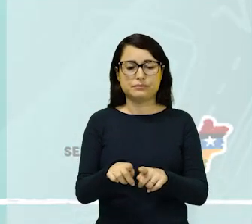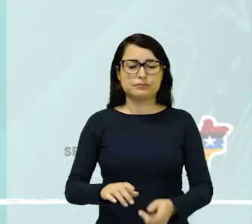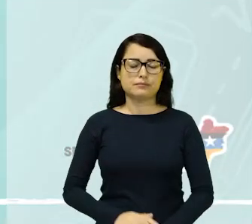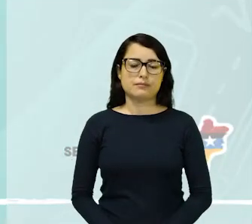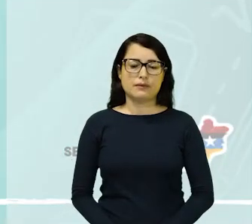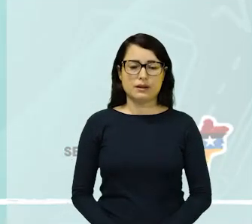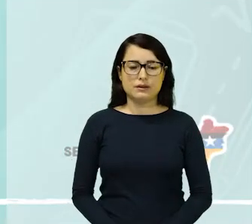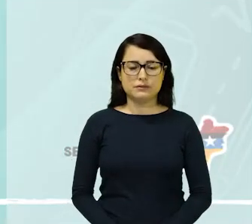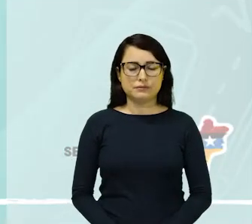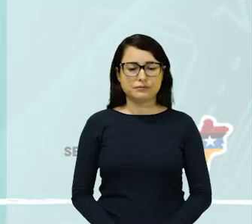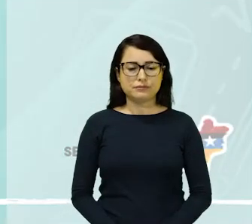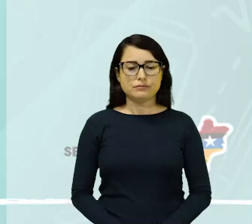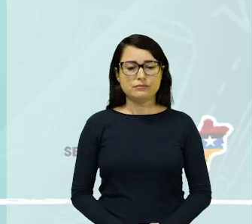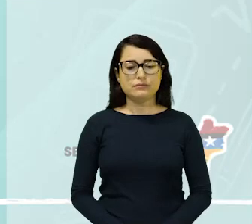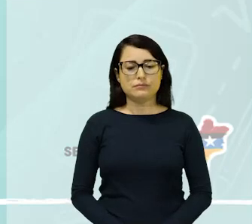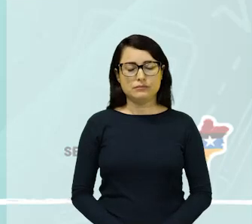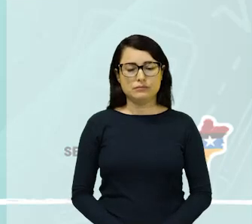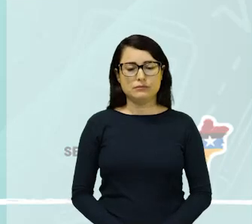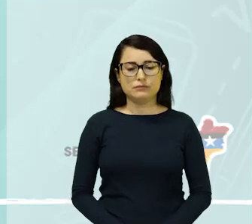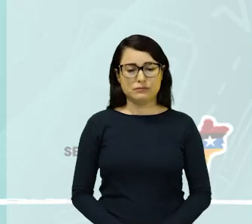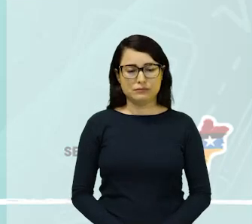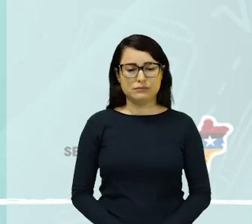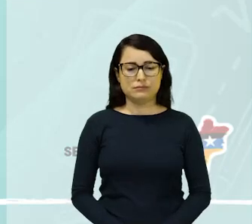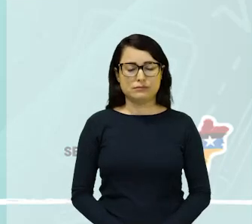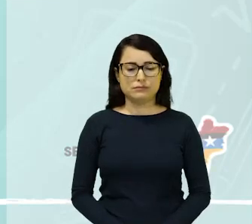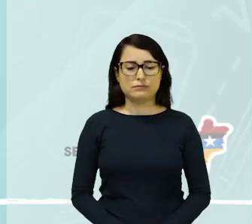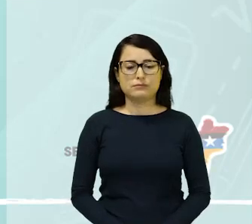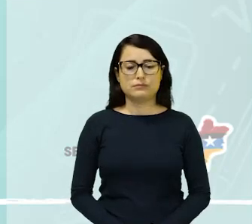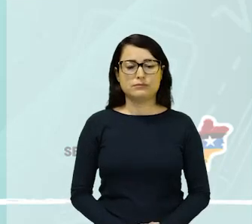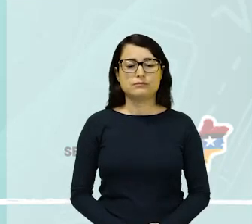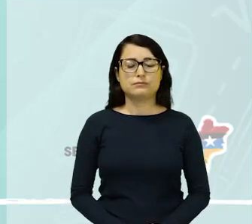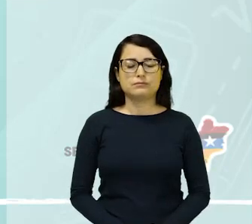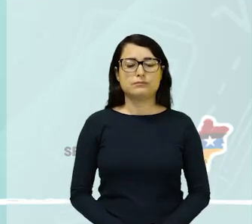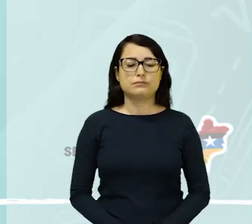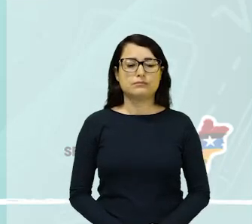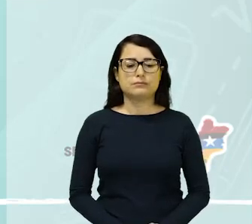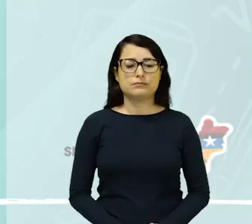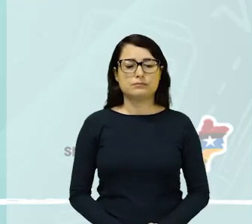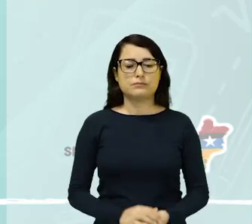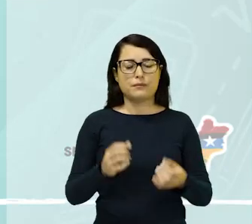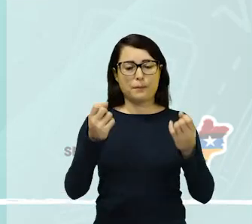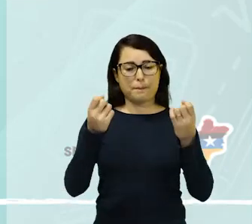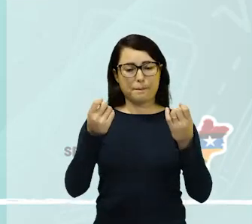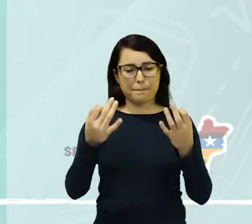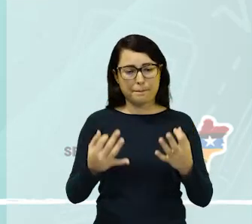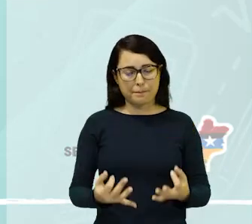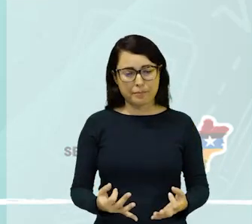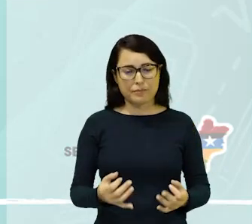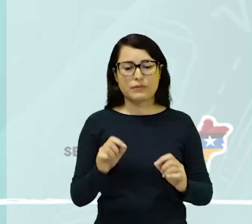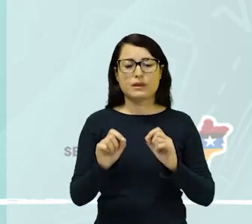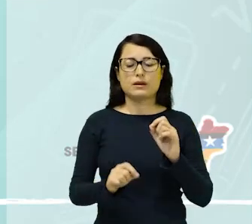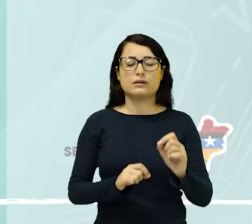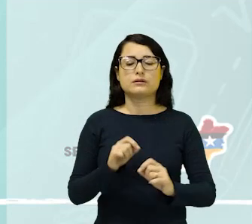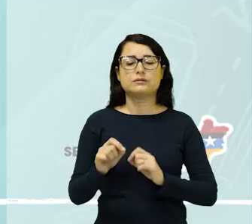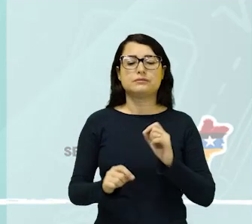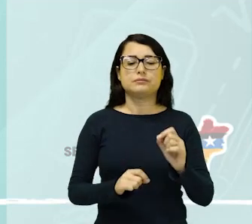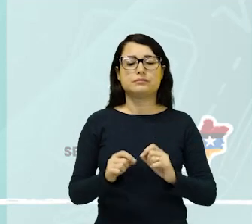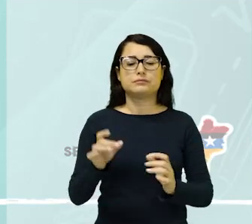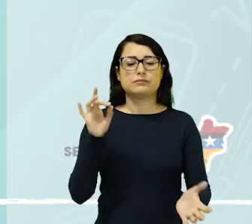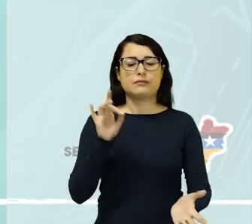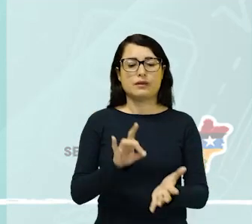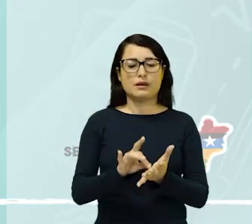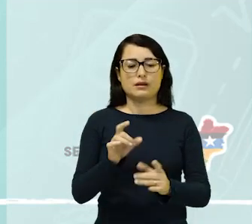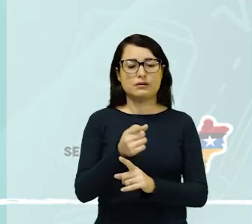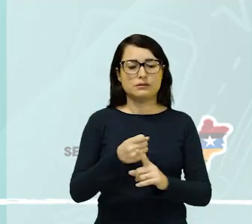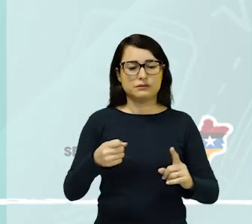tanto os tangíveis quanto os intangíveis, eles constroem a realidade social,